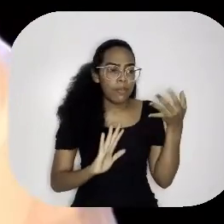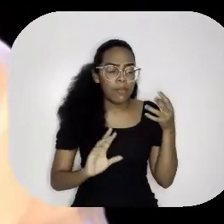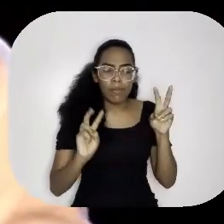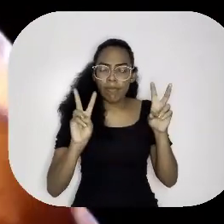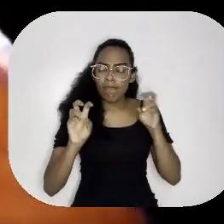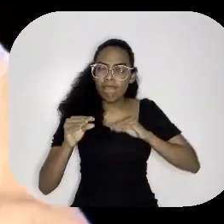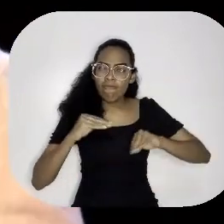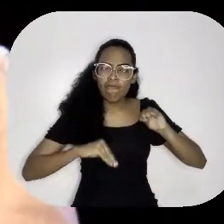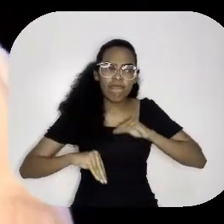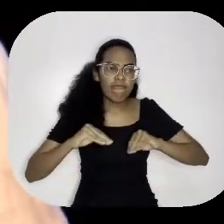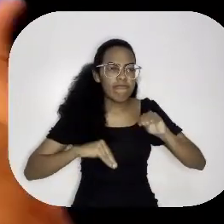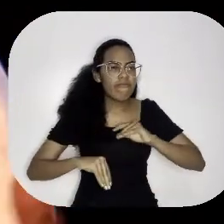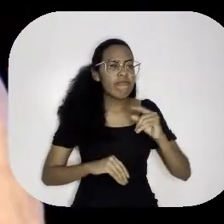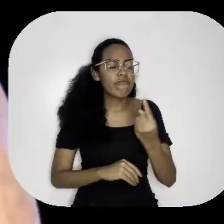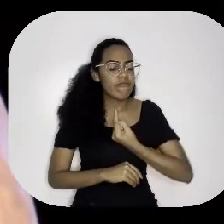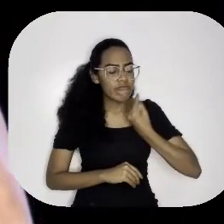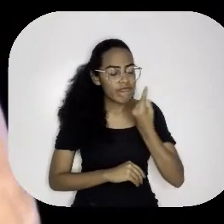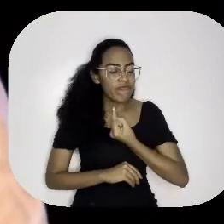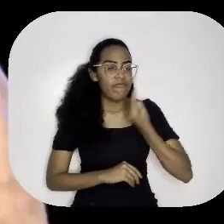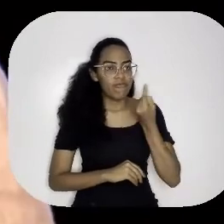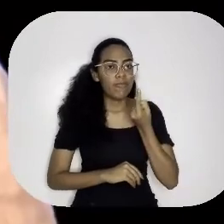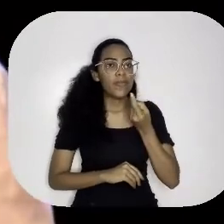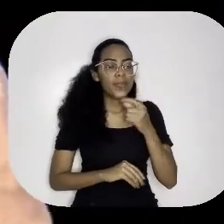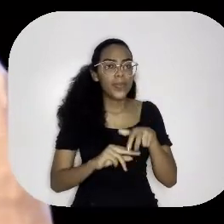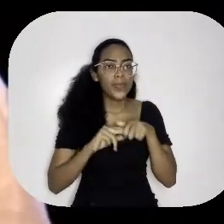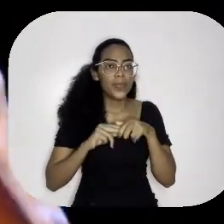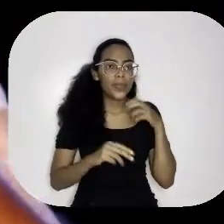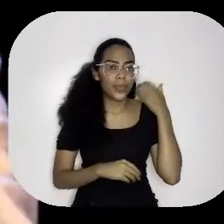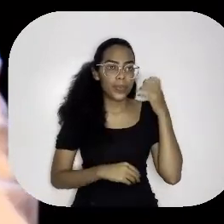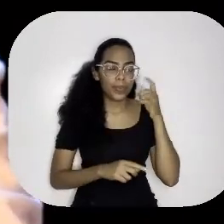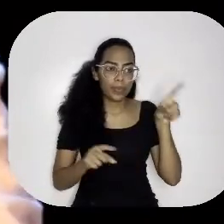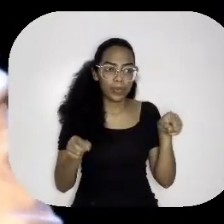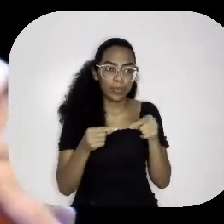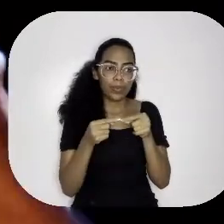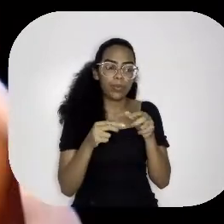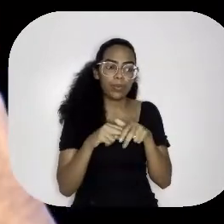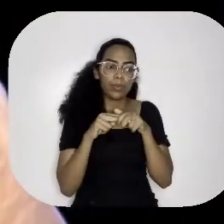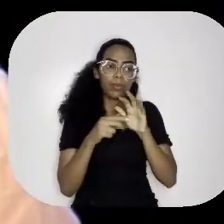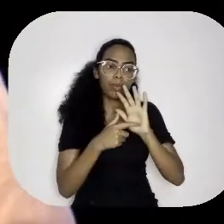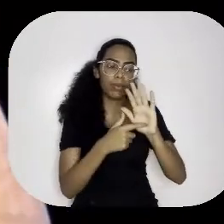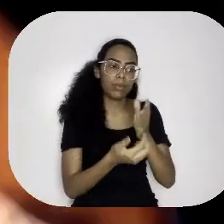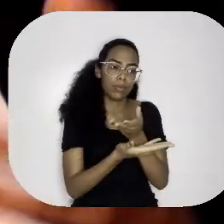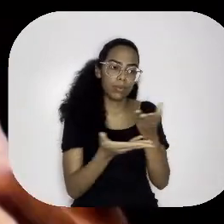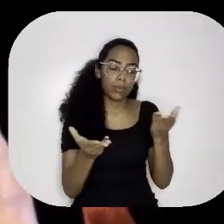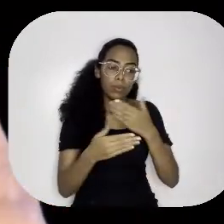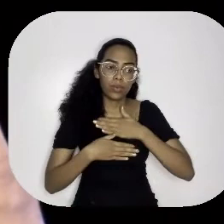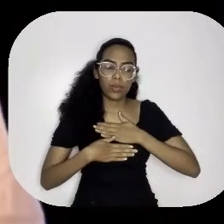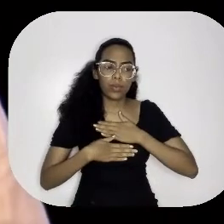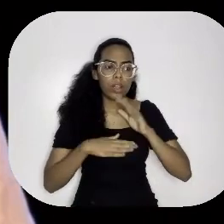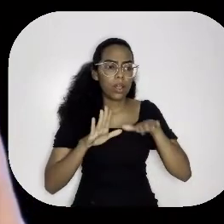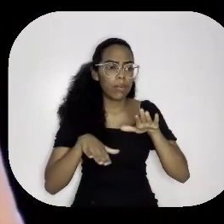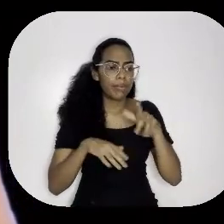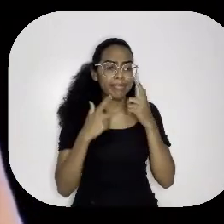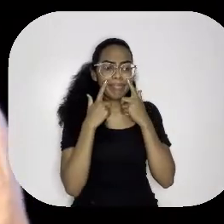com discussões sobre a depressão, sobre a solidão, mexemos com tudo, e essa canção tem esse apelo de mexer com as pessoas. Quero dedicar essa canção às pessoas que mais gostam dela, eu